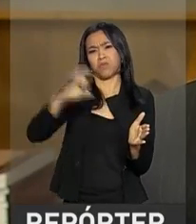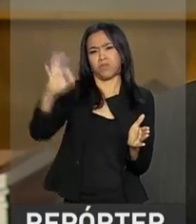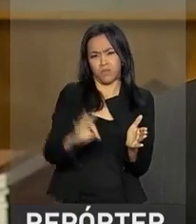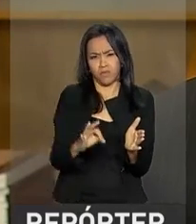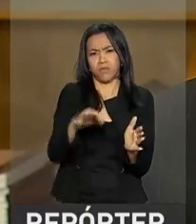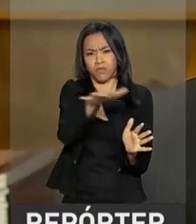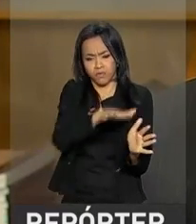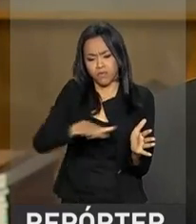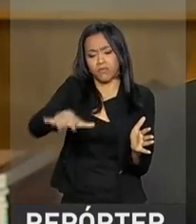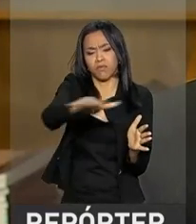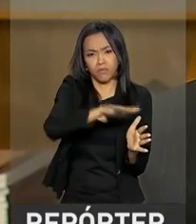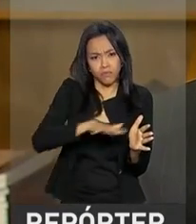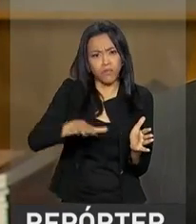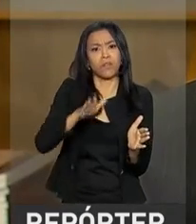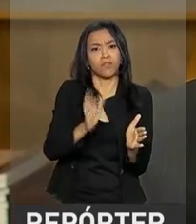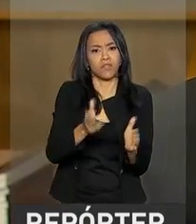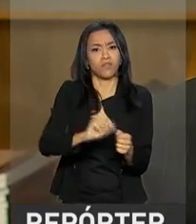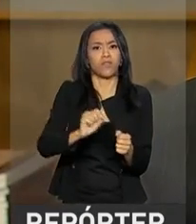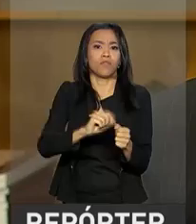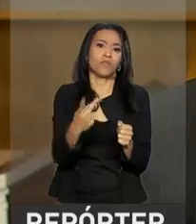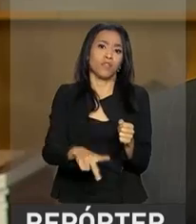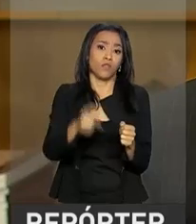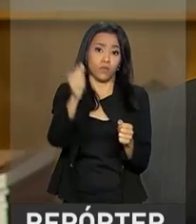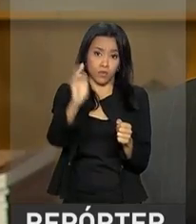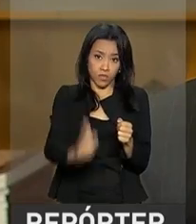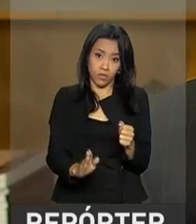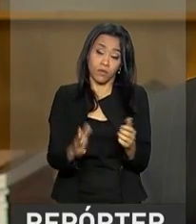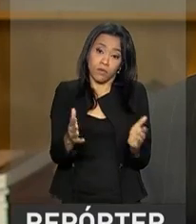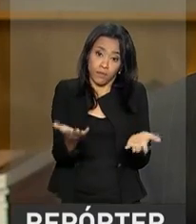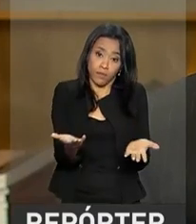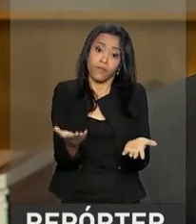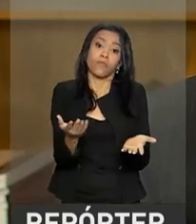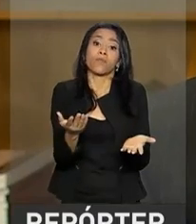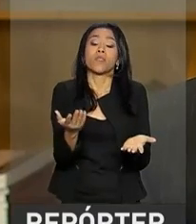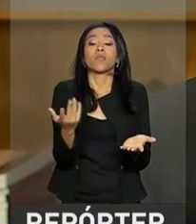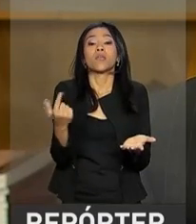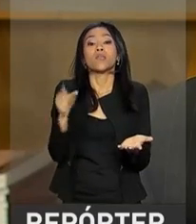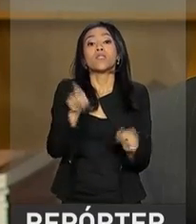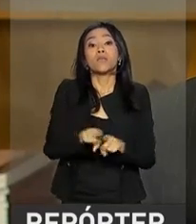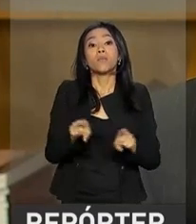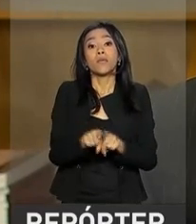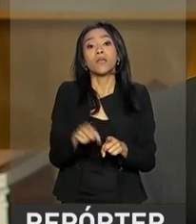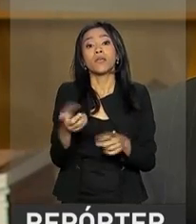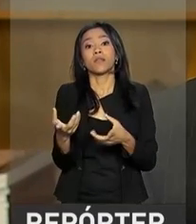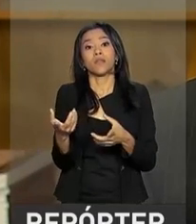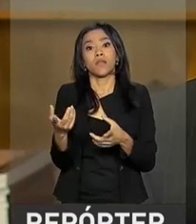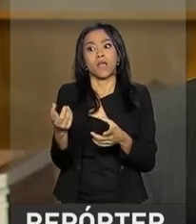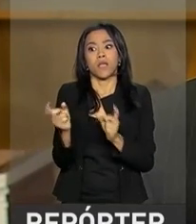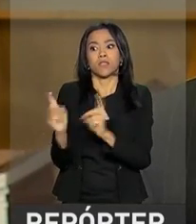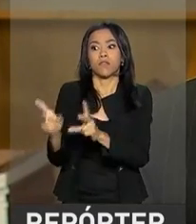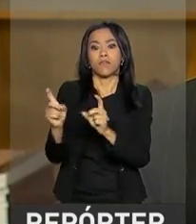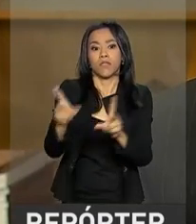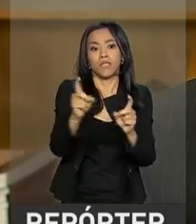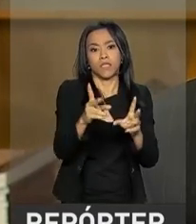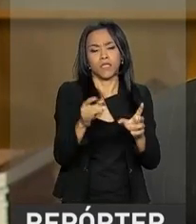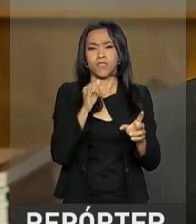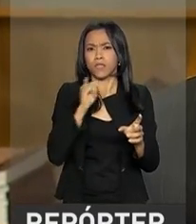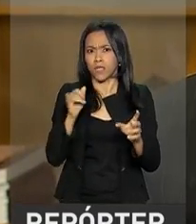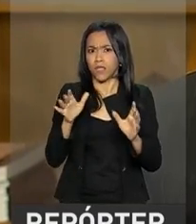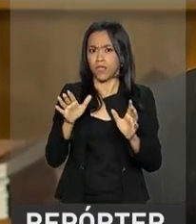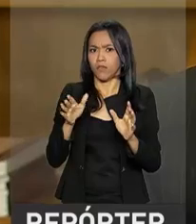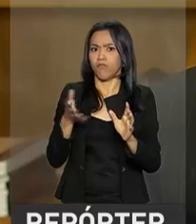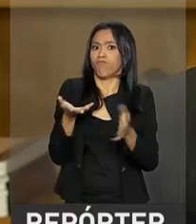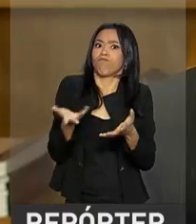né, do produzido no país. E no, os mercados parceiros têm uma concentração na Argentina, mas